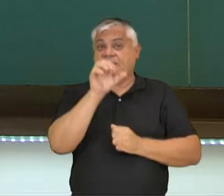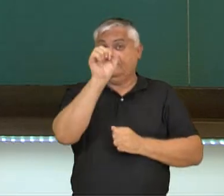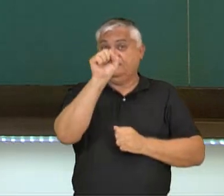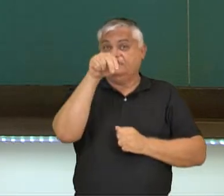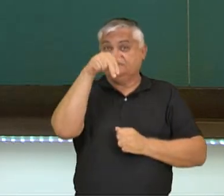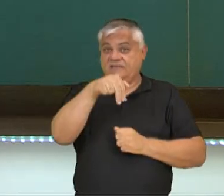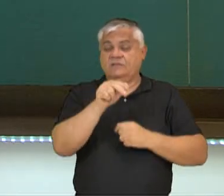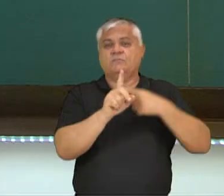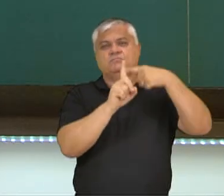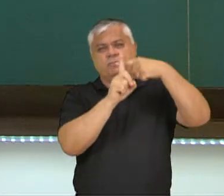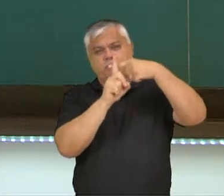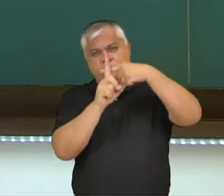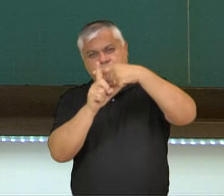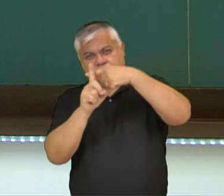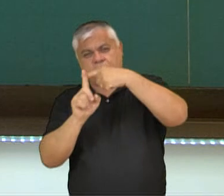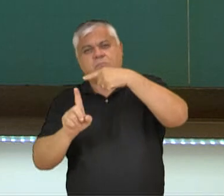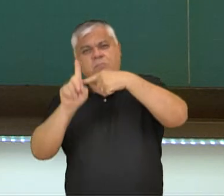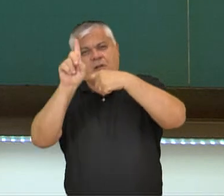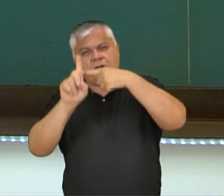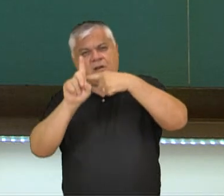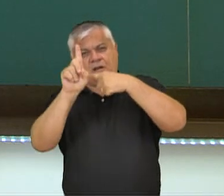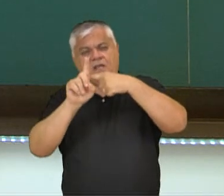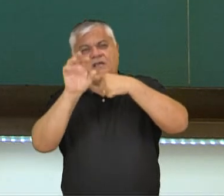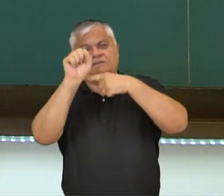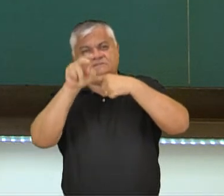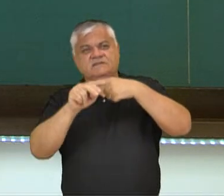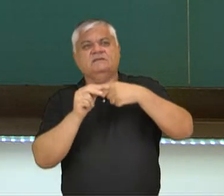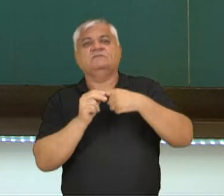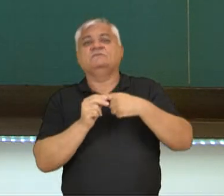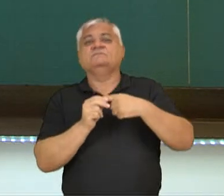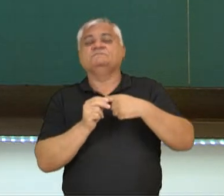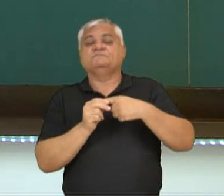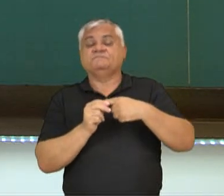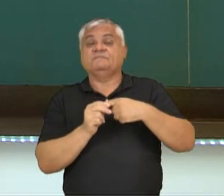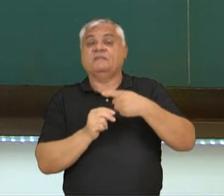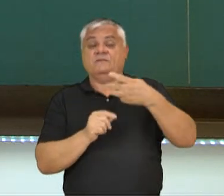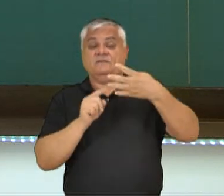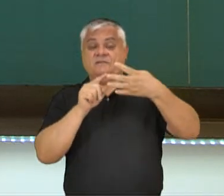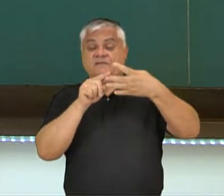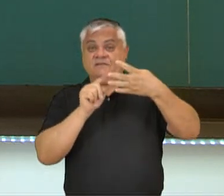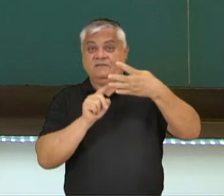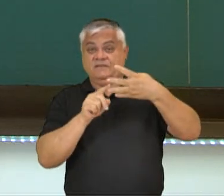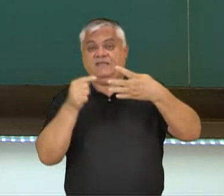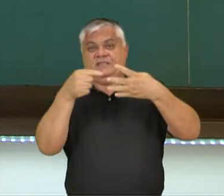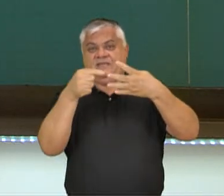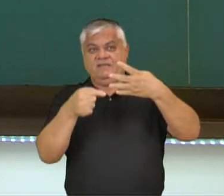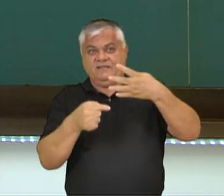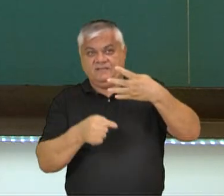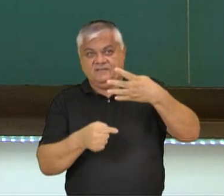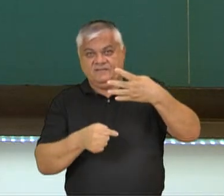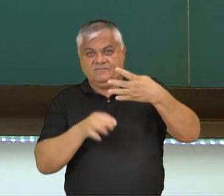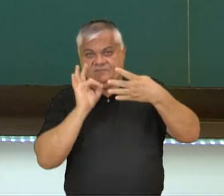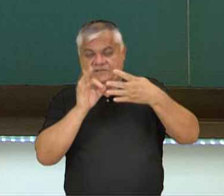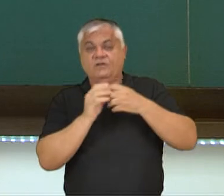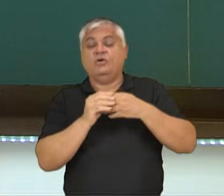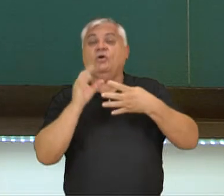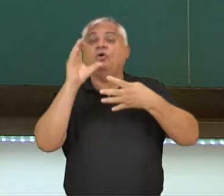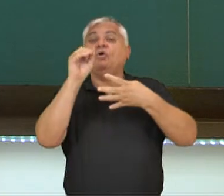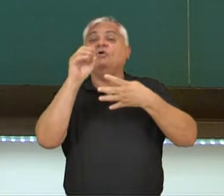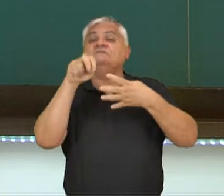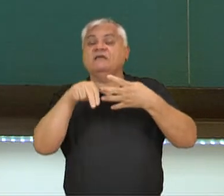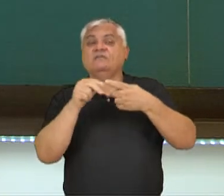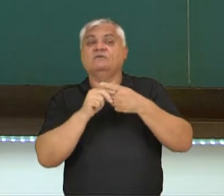é positivo para cima, então no primeiro e segundo é positivo, terceiro e quarto é negativo. Então, o cosseno